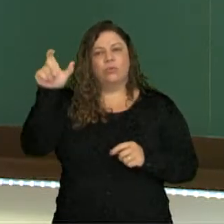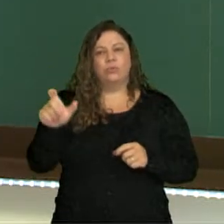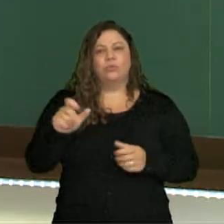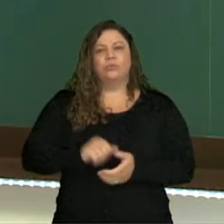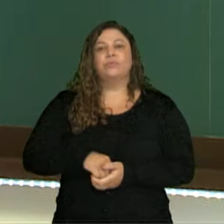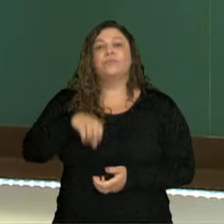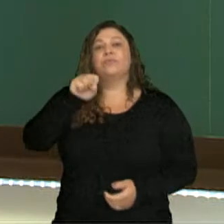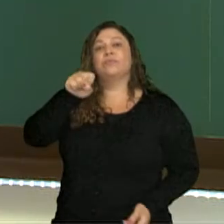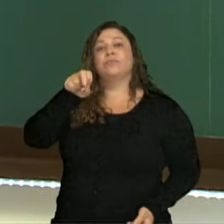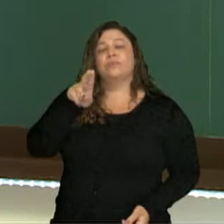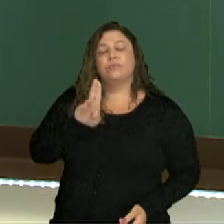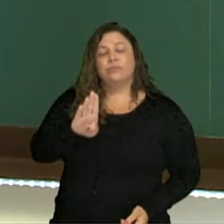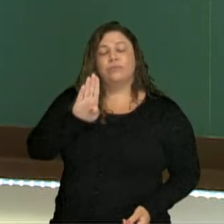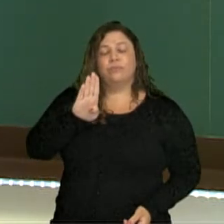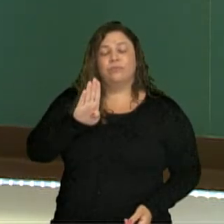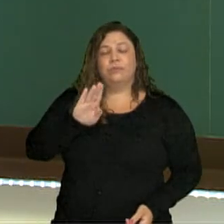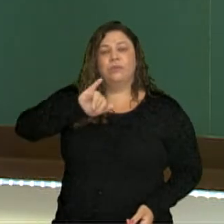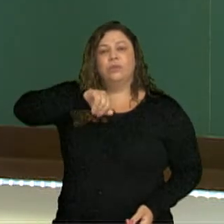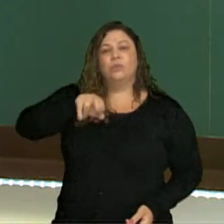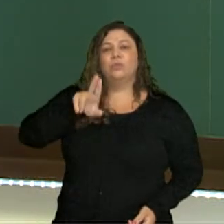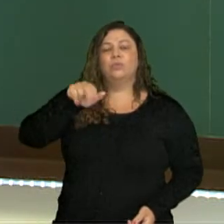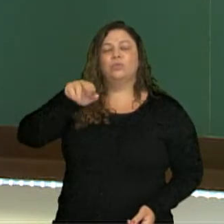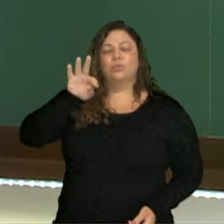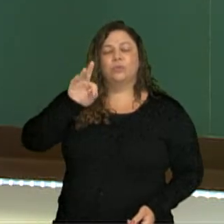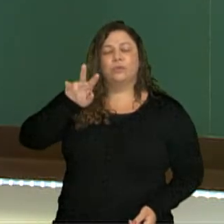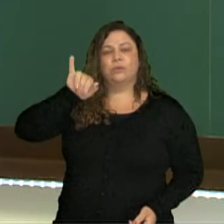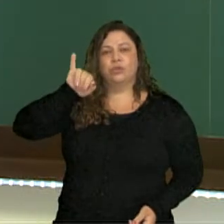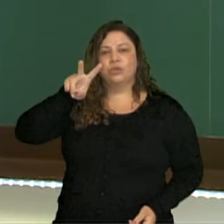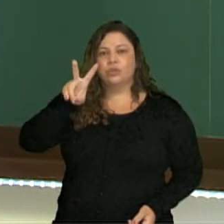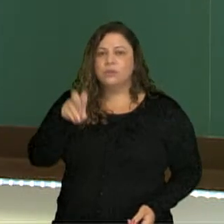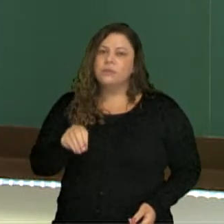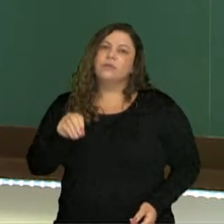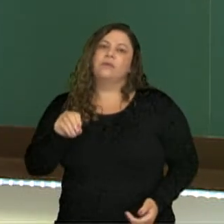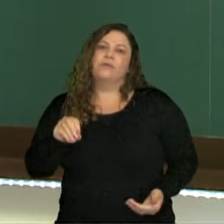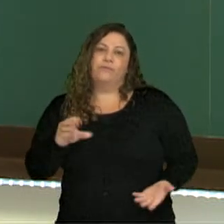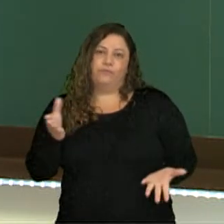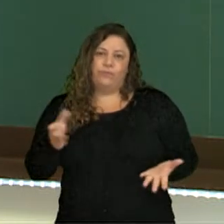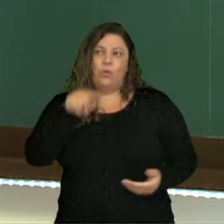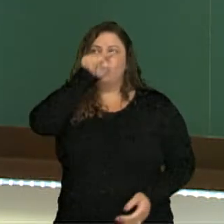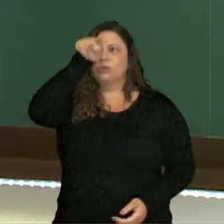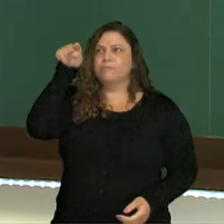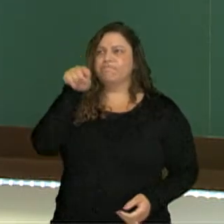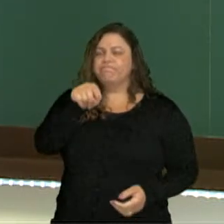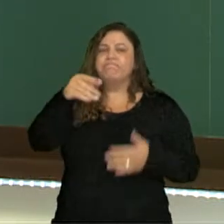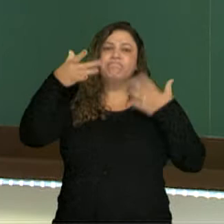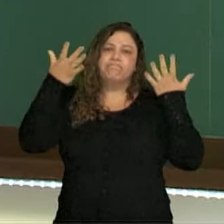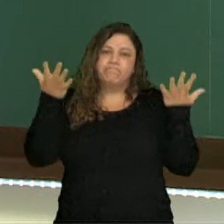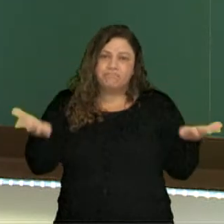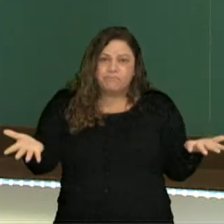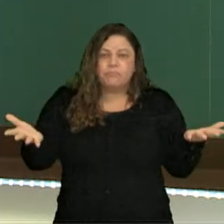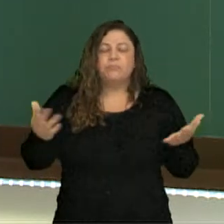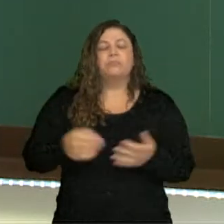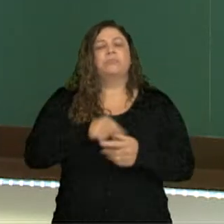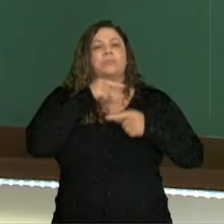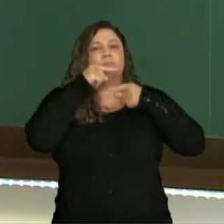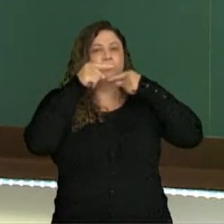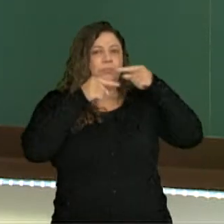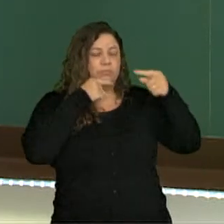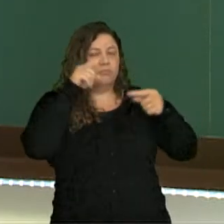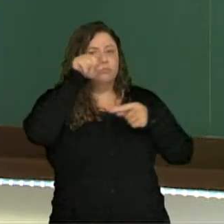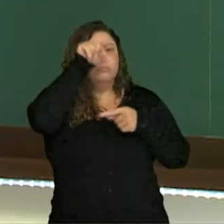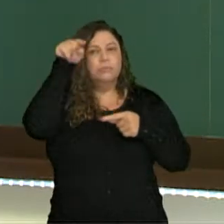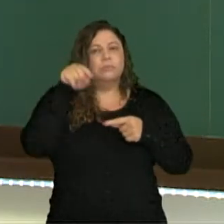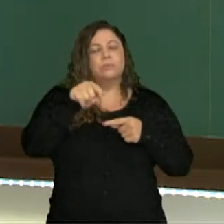que é um modo hipotético, onde não existe certeza, onde há uma incerteza, certo? Porque o